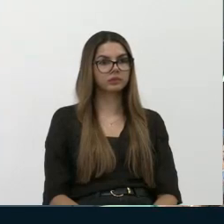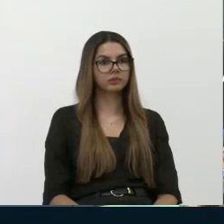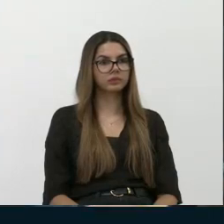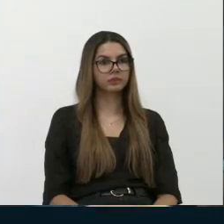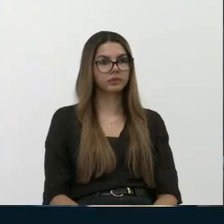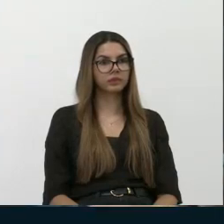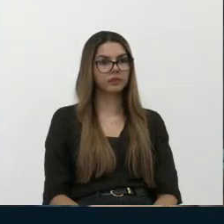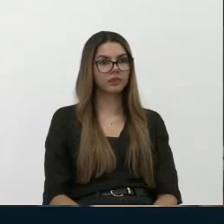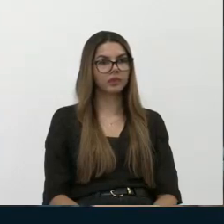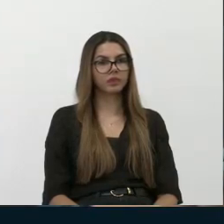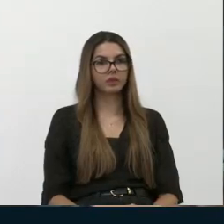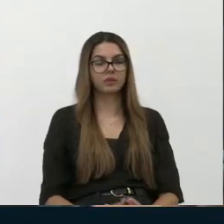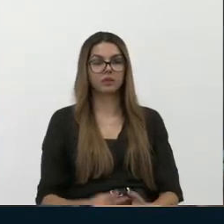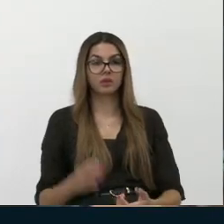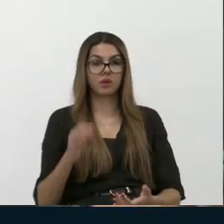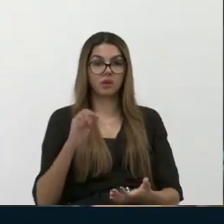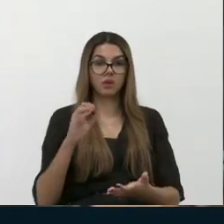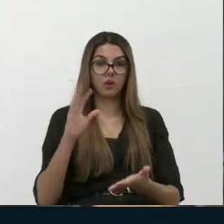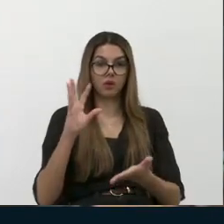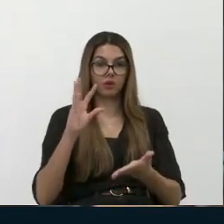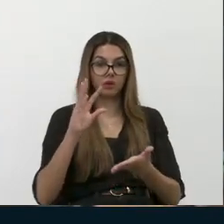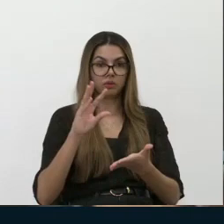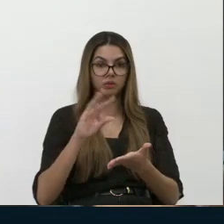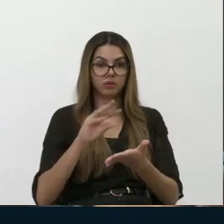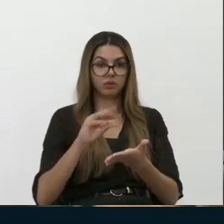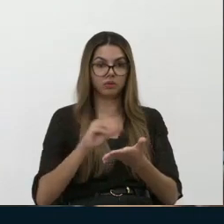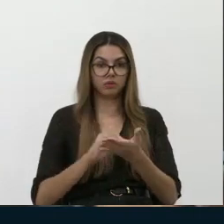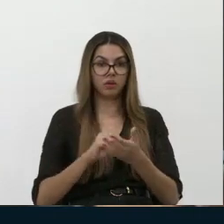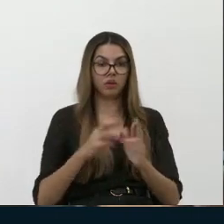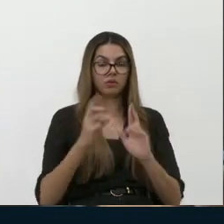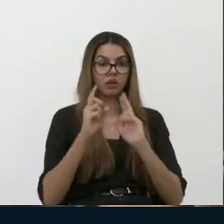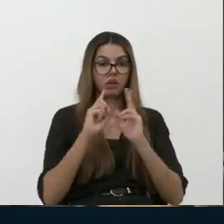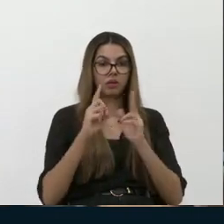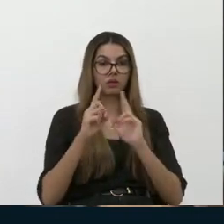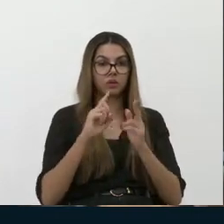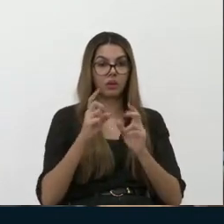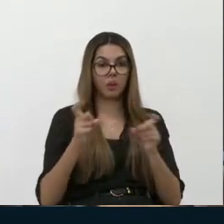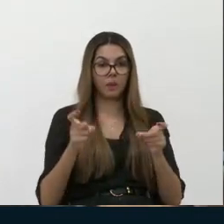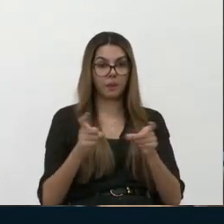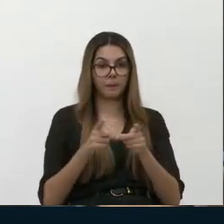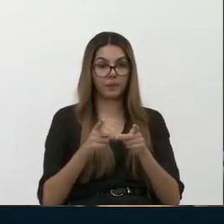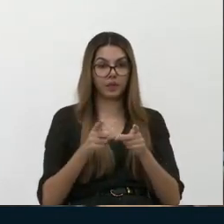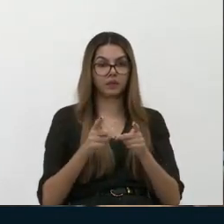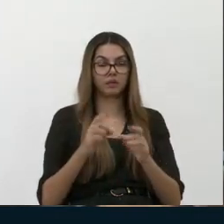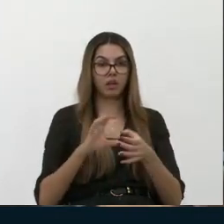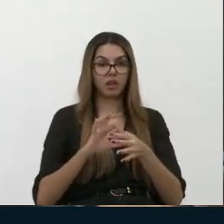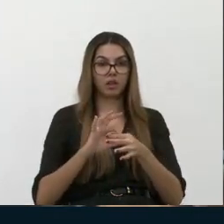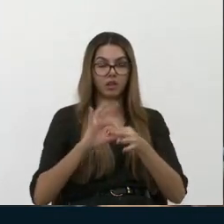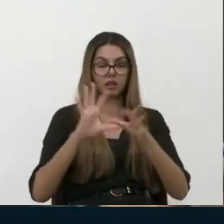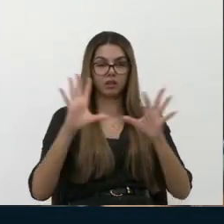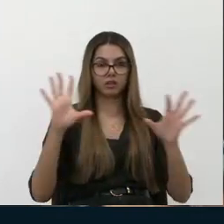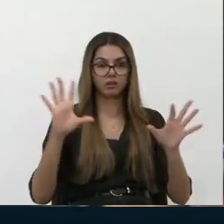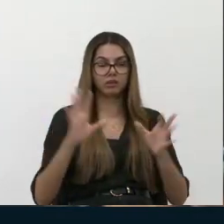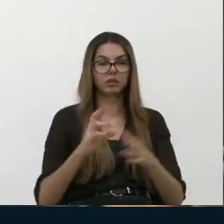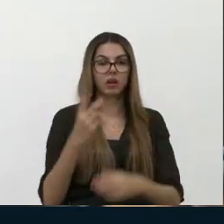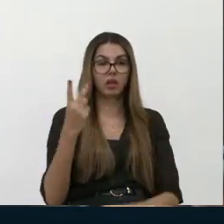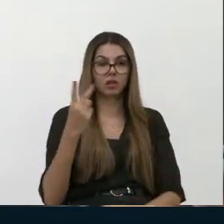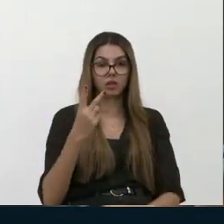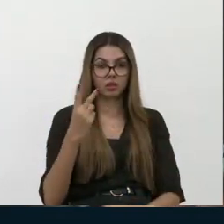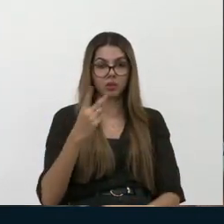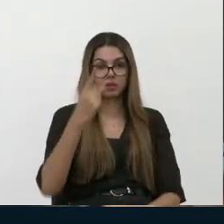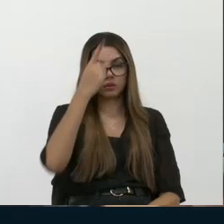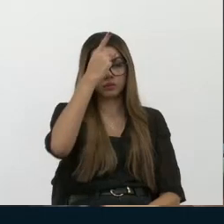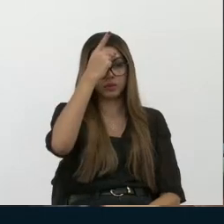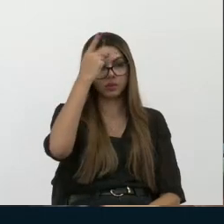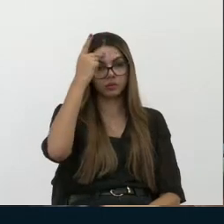Tendo em vista não haver mais oradores inscritos no pequeno expediente, passamos à tribuna livre, onde temos dois